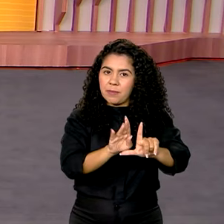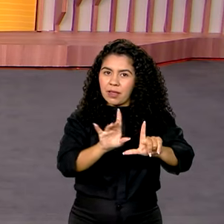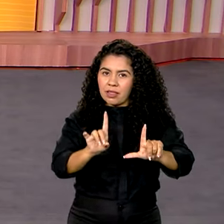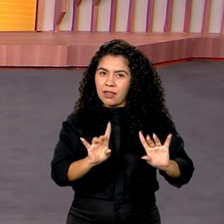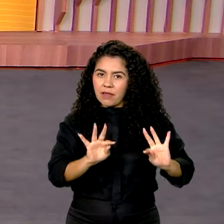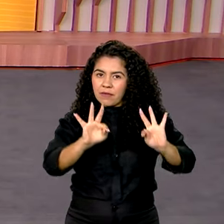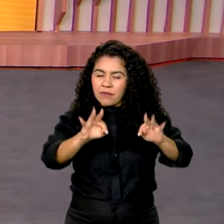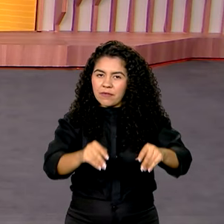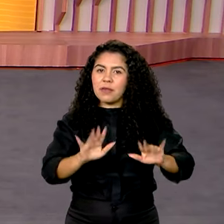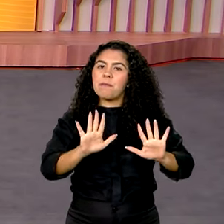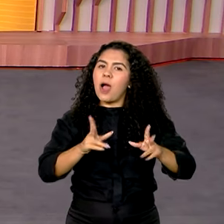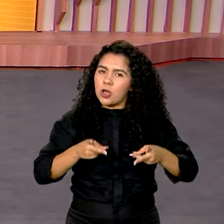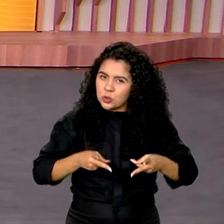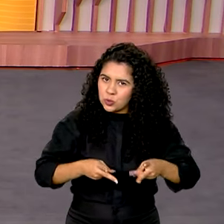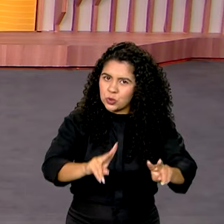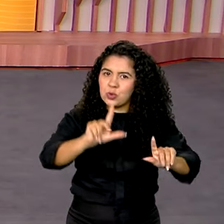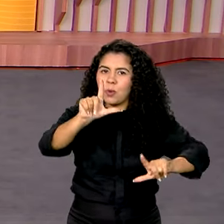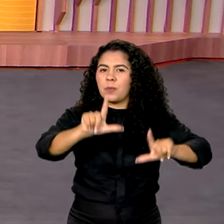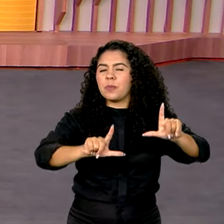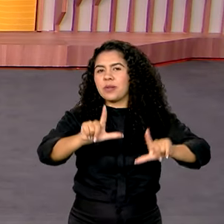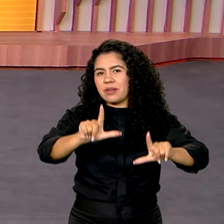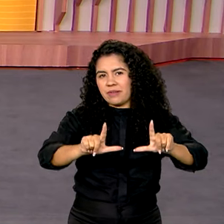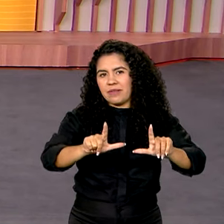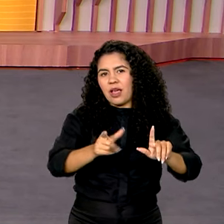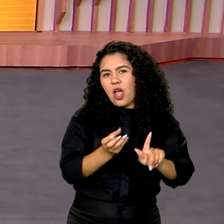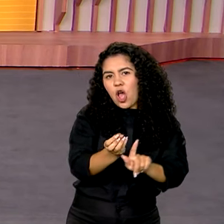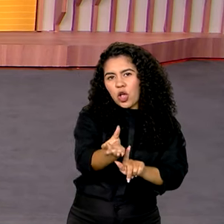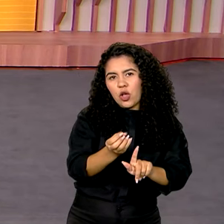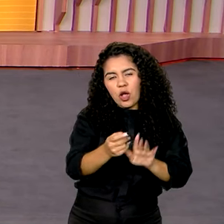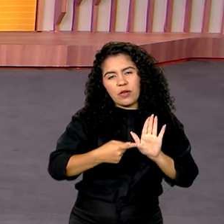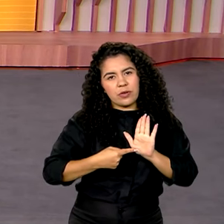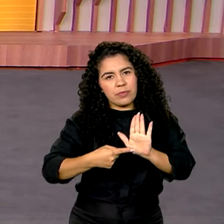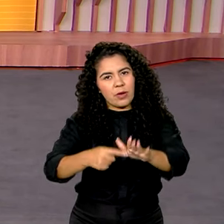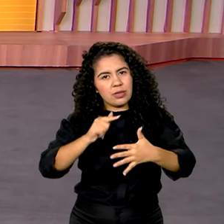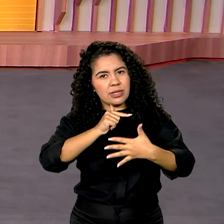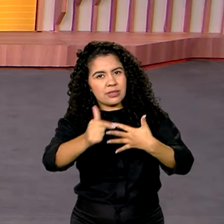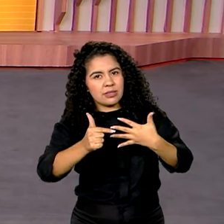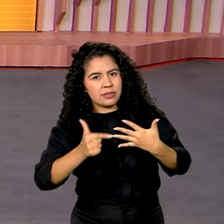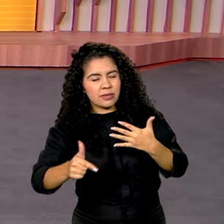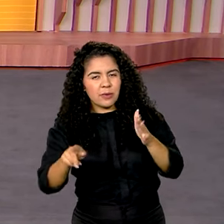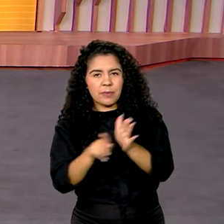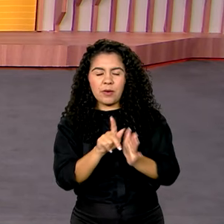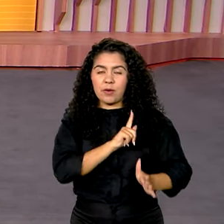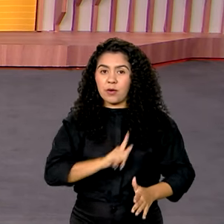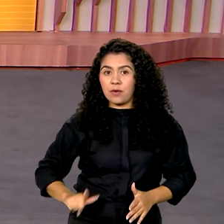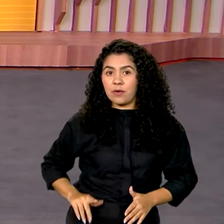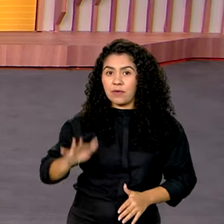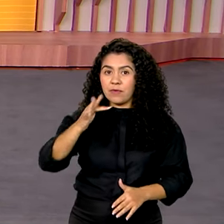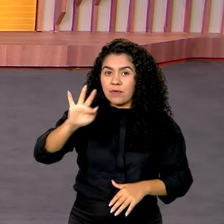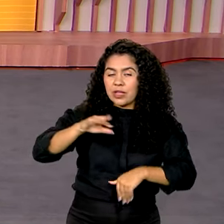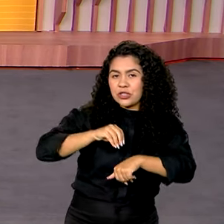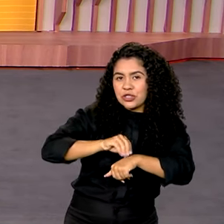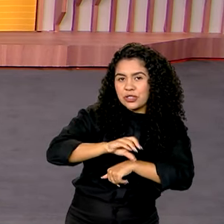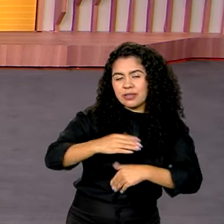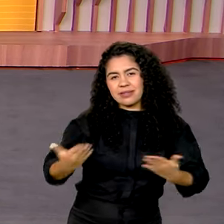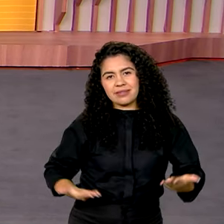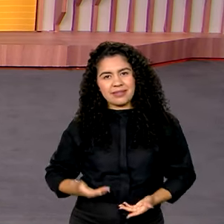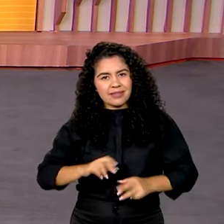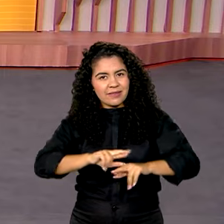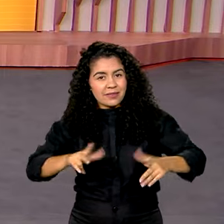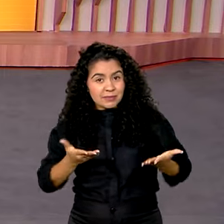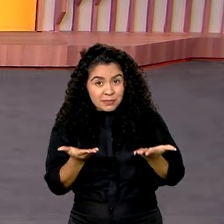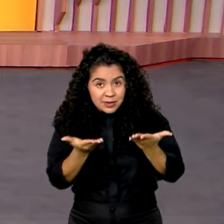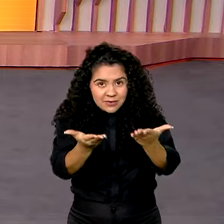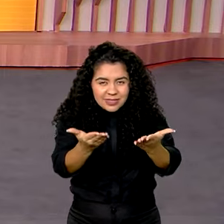GOV segue com a programação, mostrando todas as ações do governo federal, com eventos ao vivo, dicas e serviços para você,